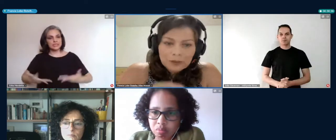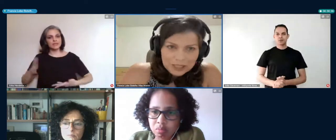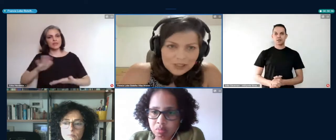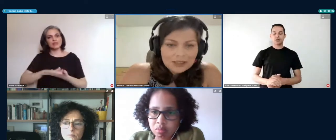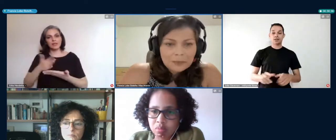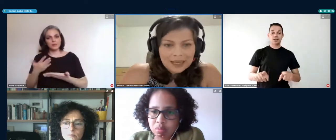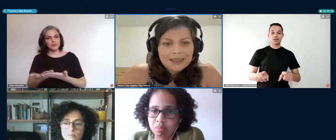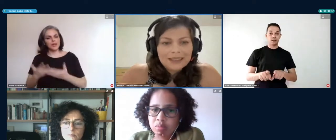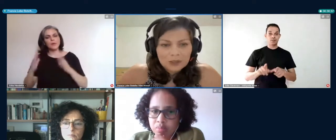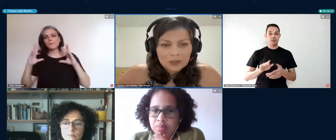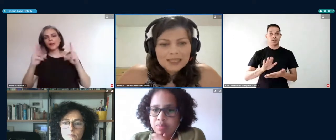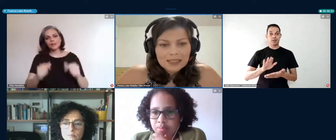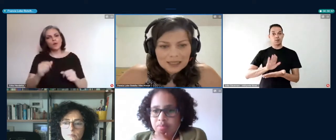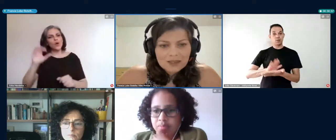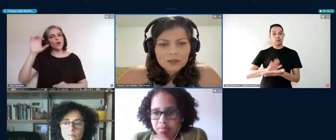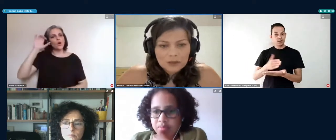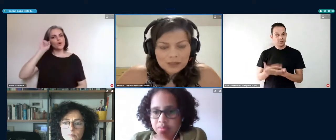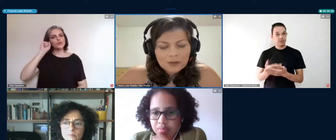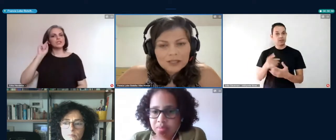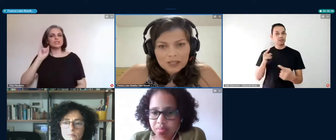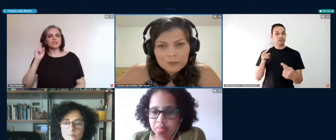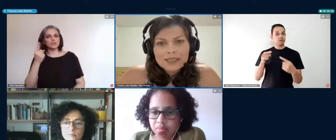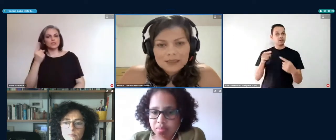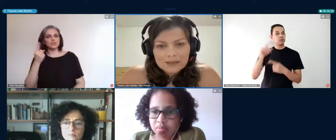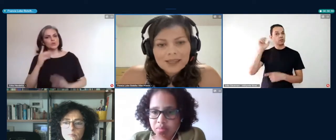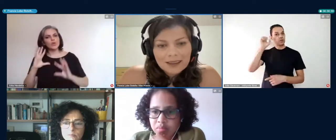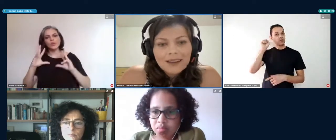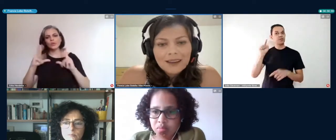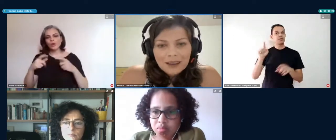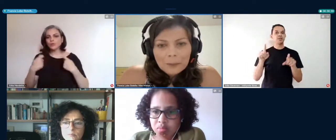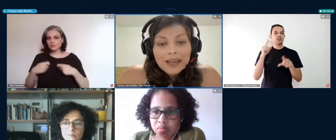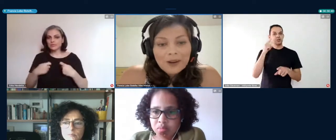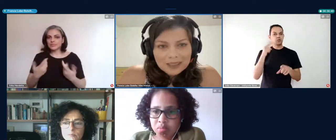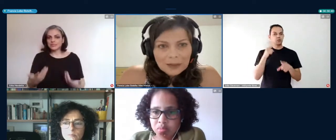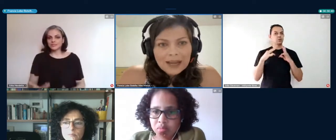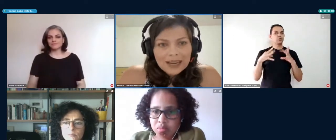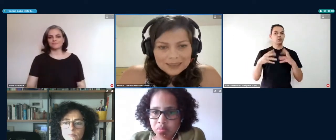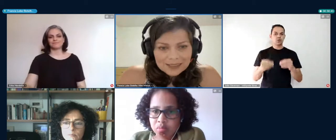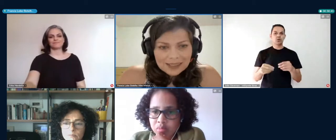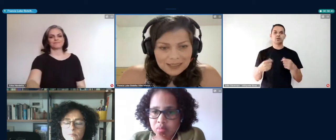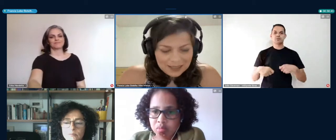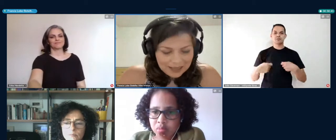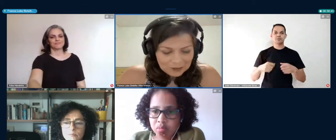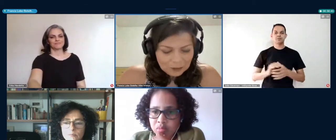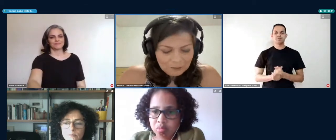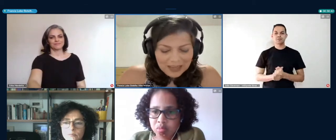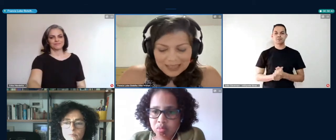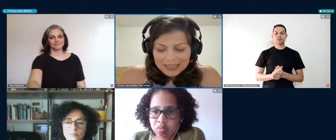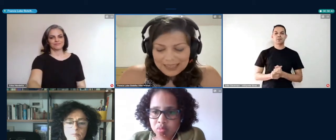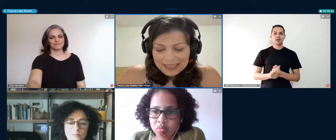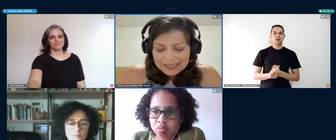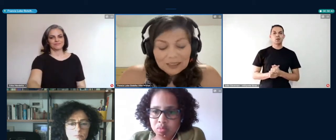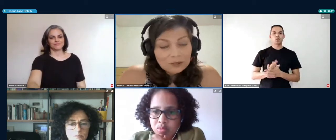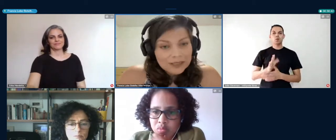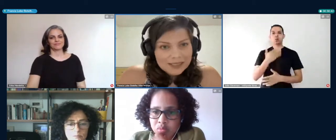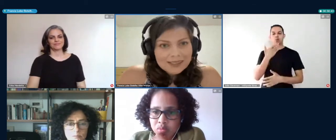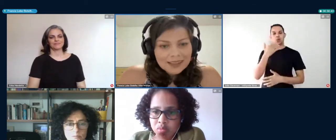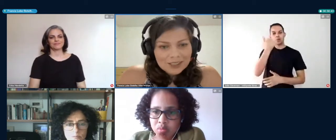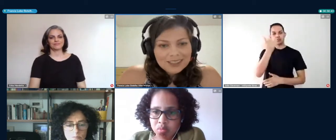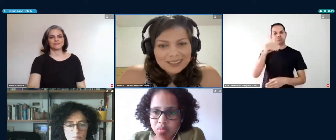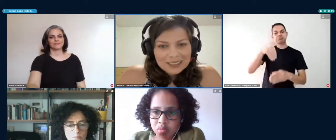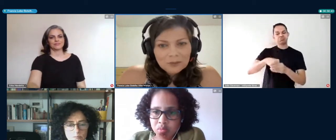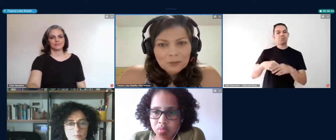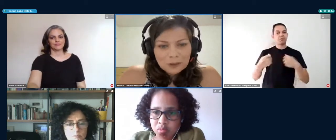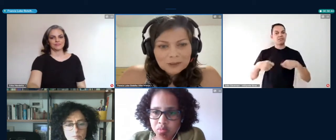surdo, para o ouvinte também, todas essas questões eu acho que precisam ser melhor trabalhadas ali dentro, e talvez